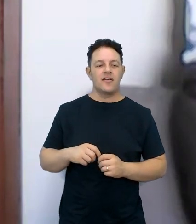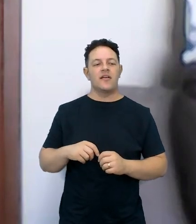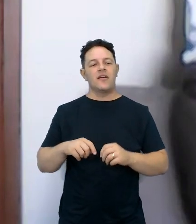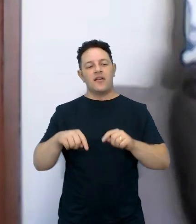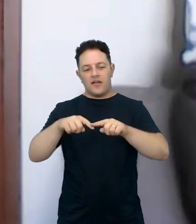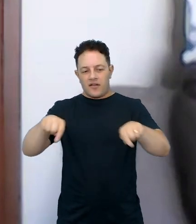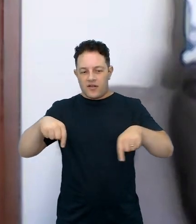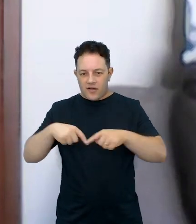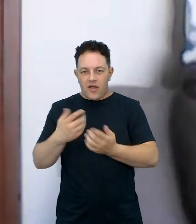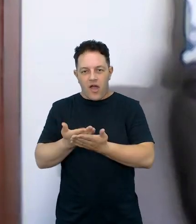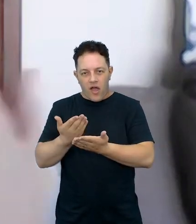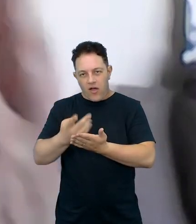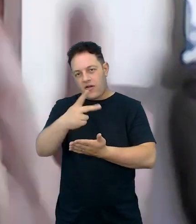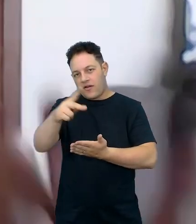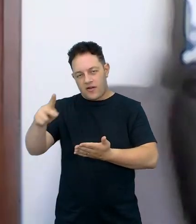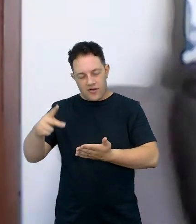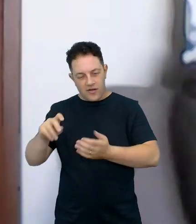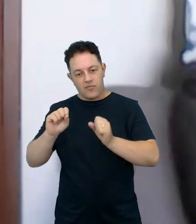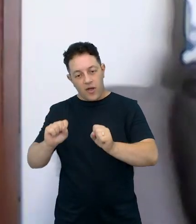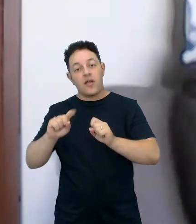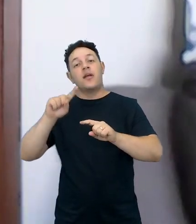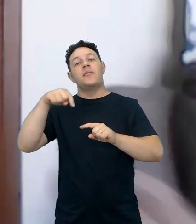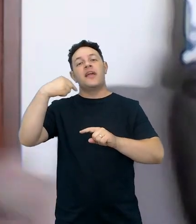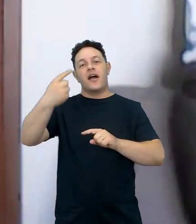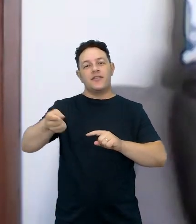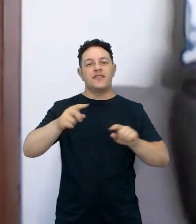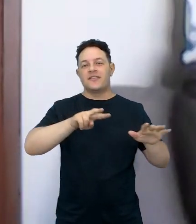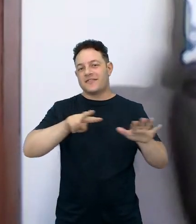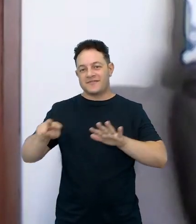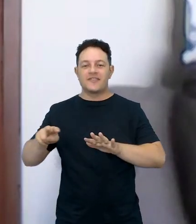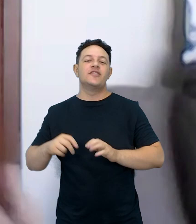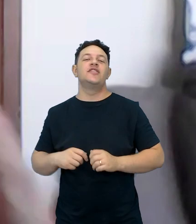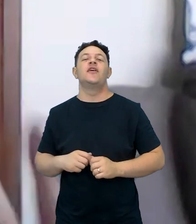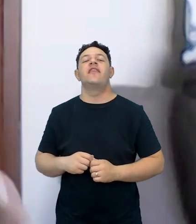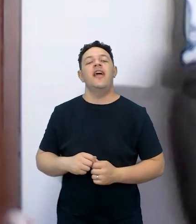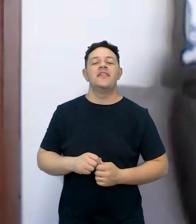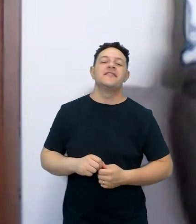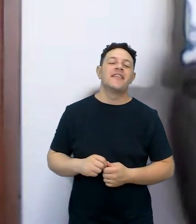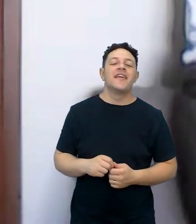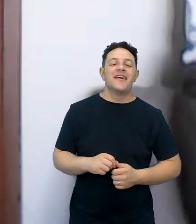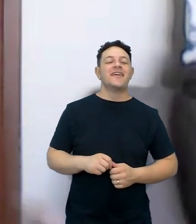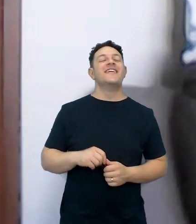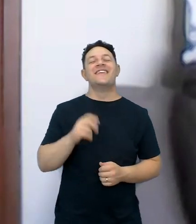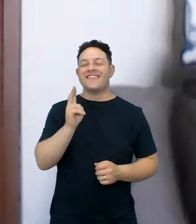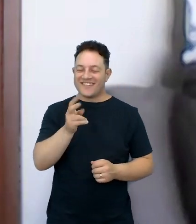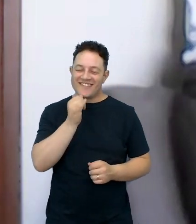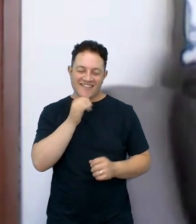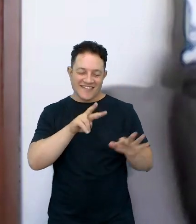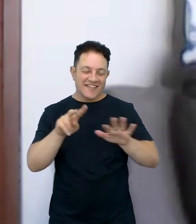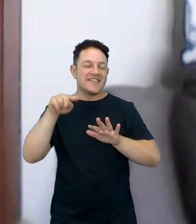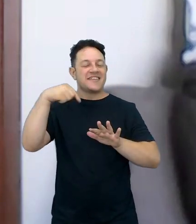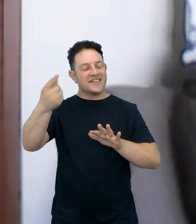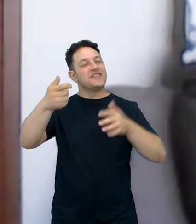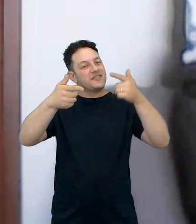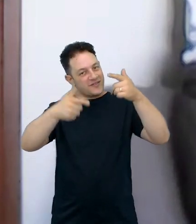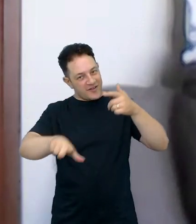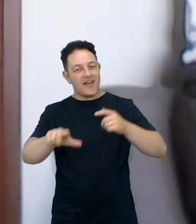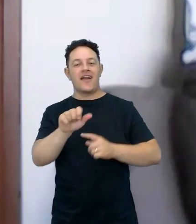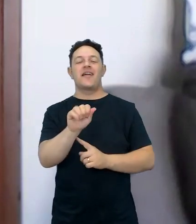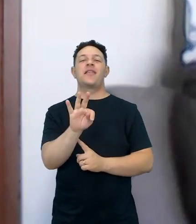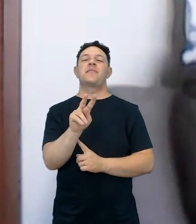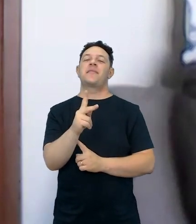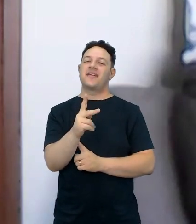na escola. Depois, semana que vem, o que vocês fazem? Sentam de novo, né, na TPC,